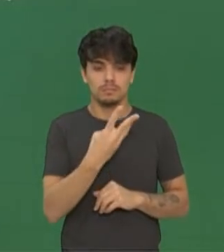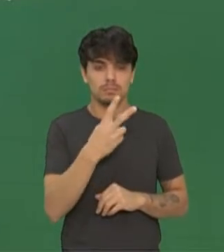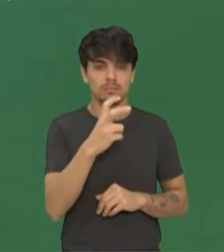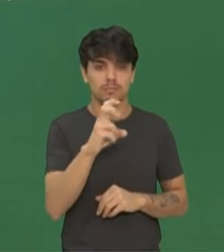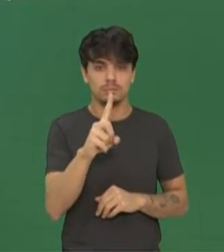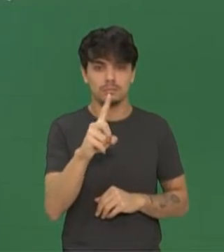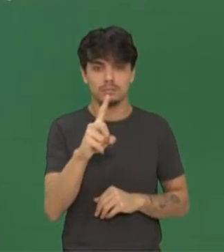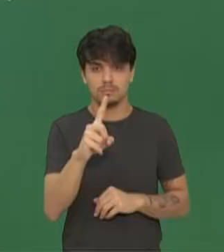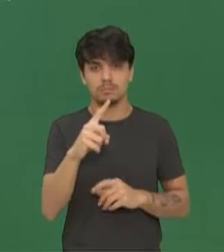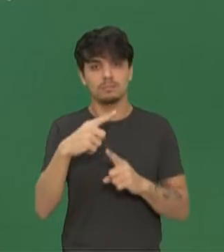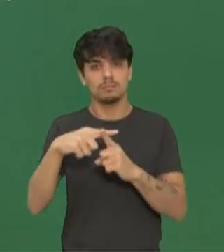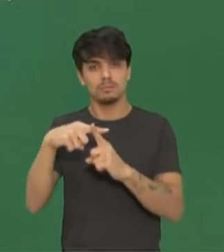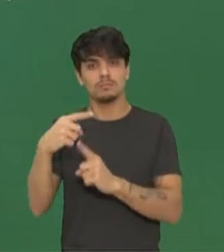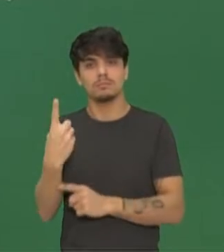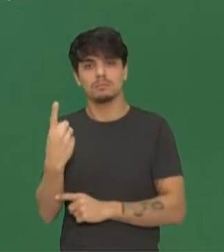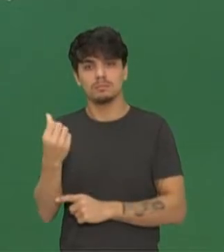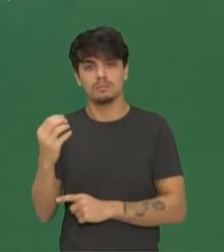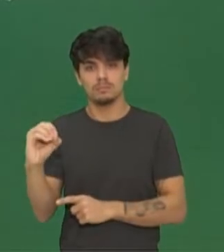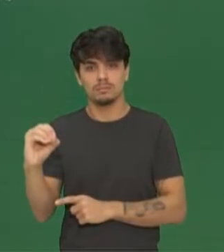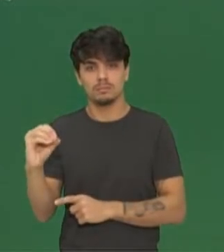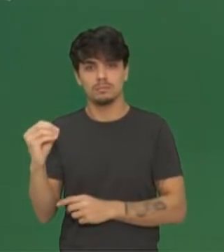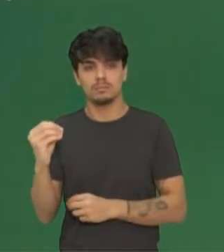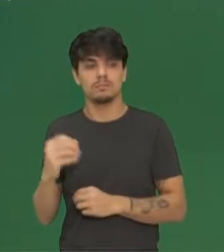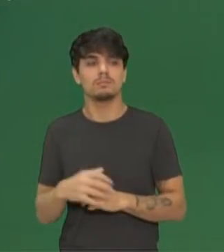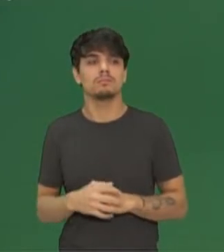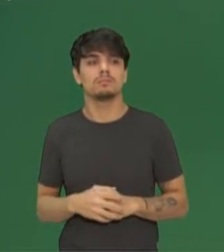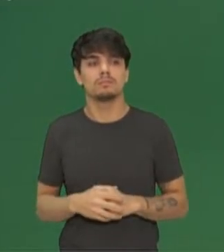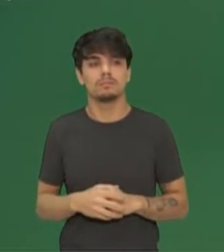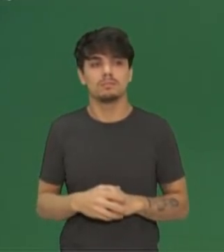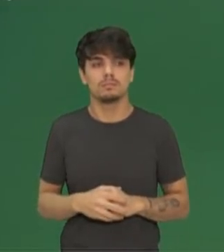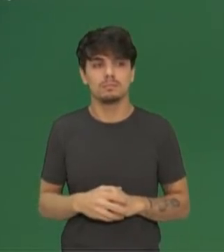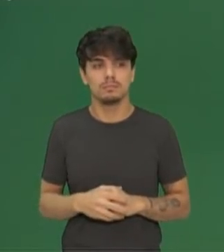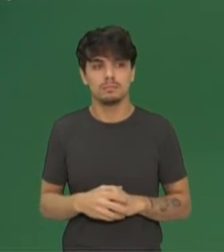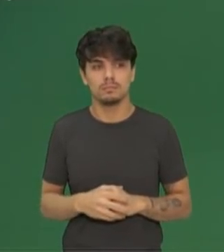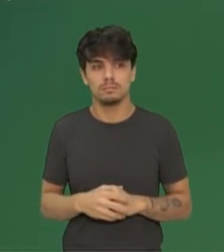mais 160. Calma, vamos lá, vamos fazer aqui, ó.